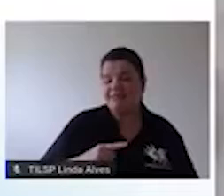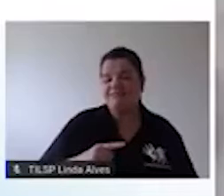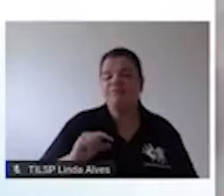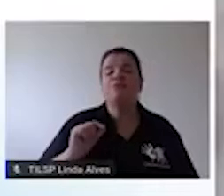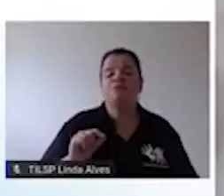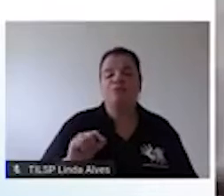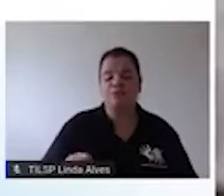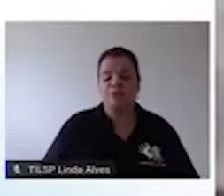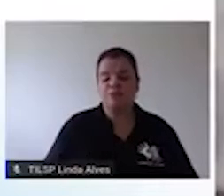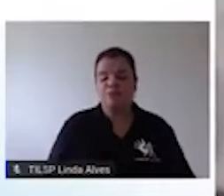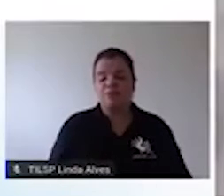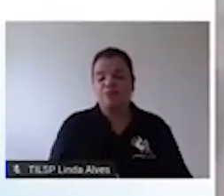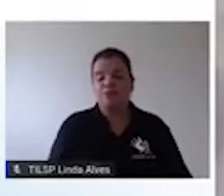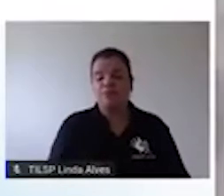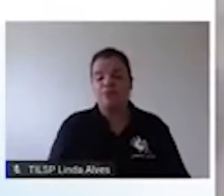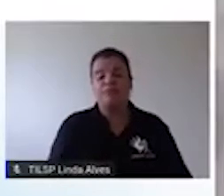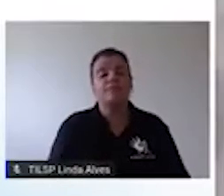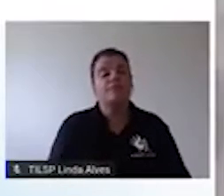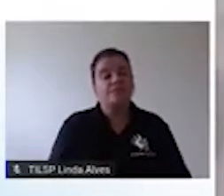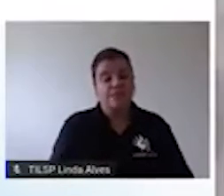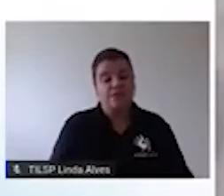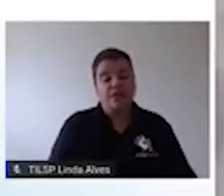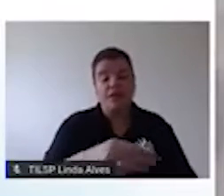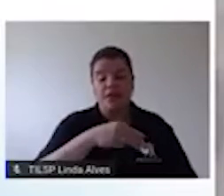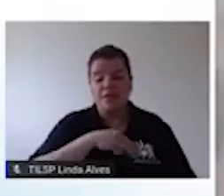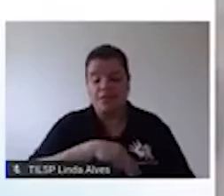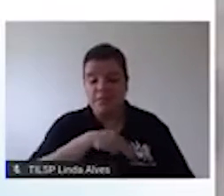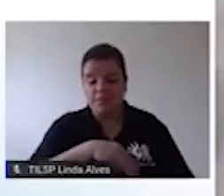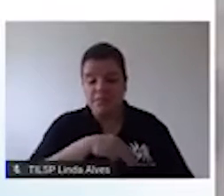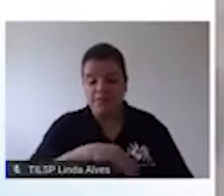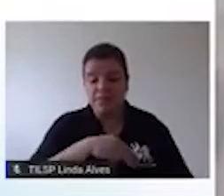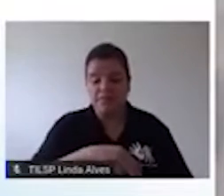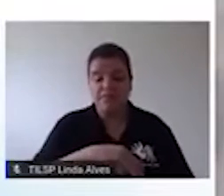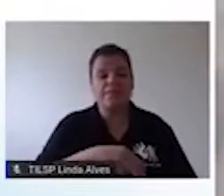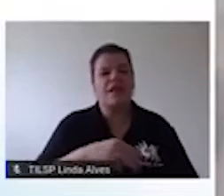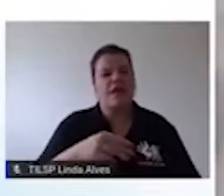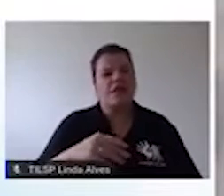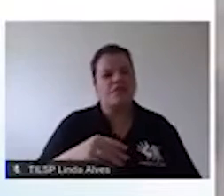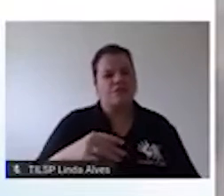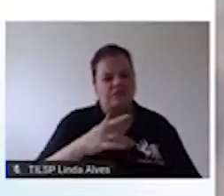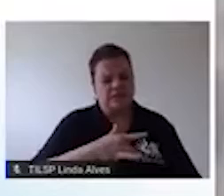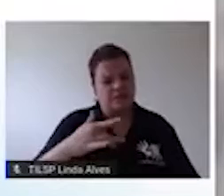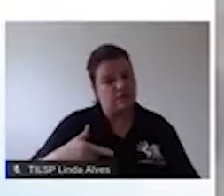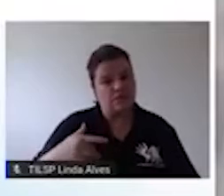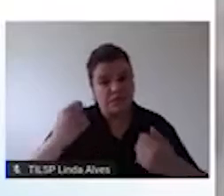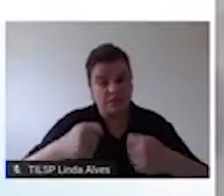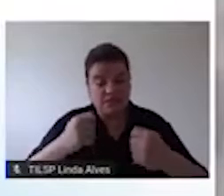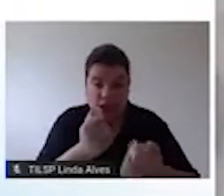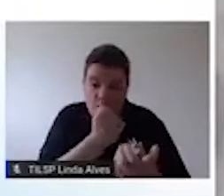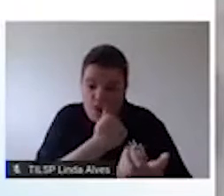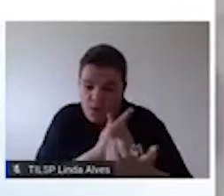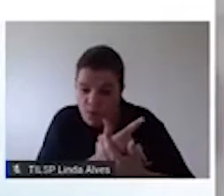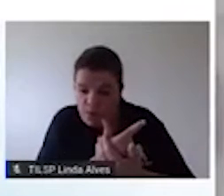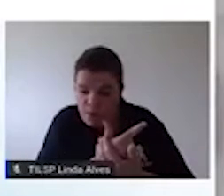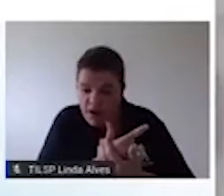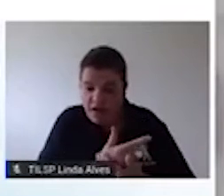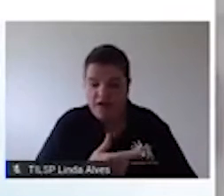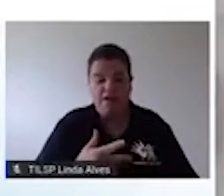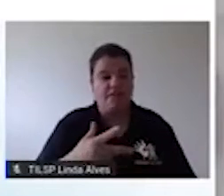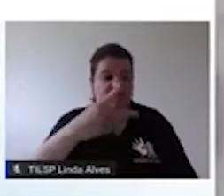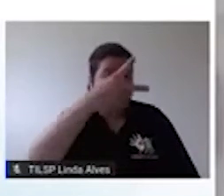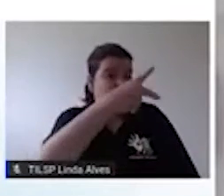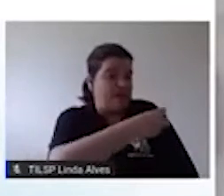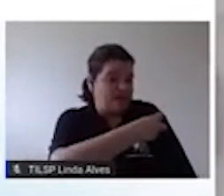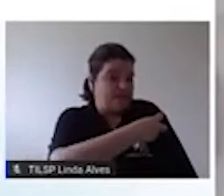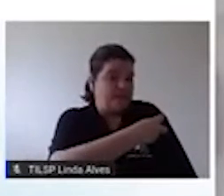haver, o Ministério da Saúde tem que comprar as vacinas do Butantan. Eu acredito que vai comprar, mas